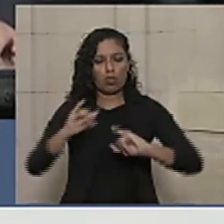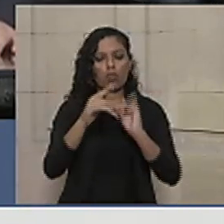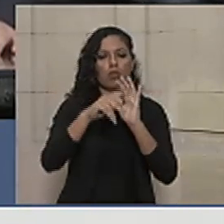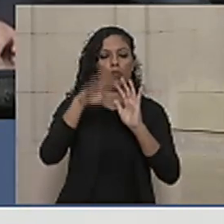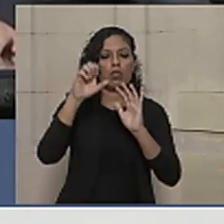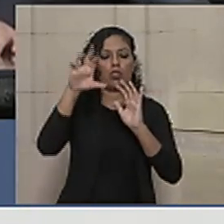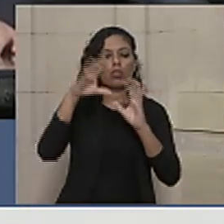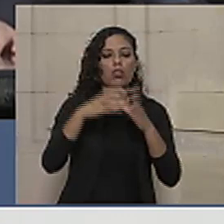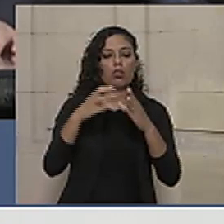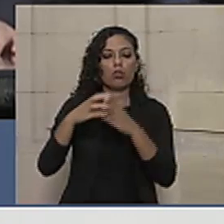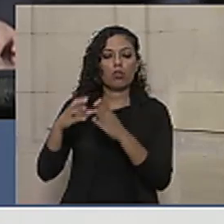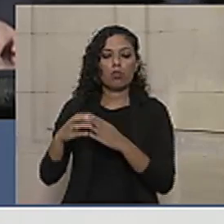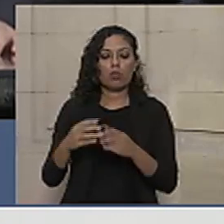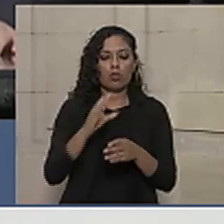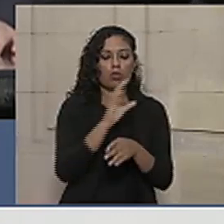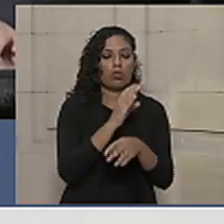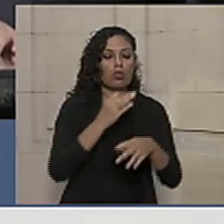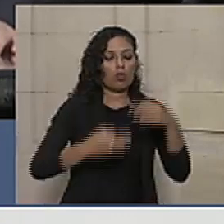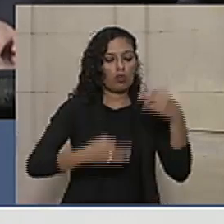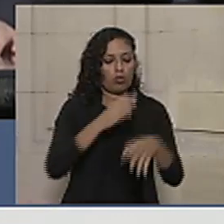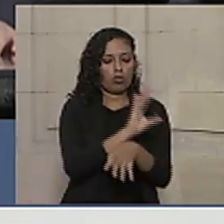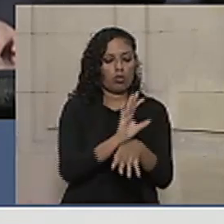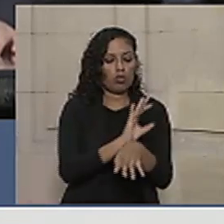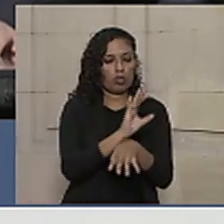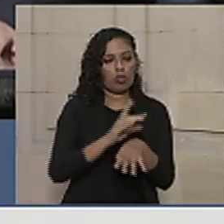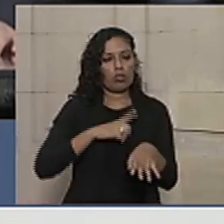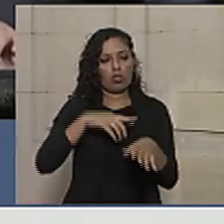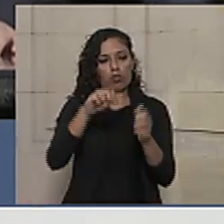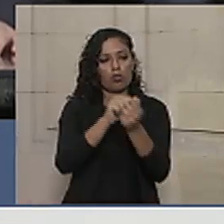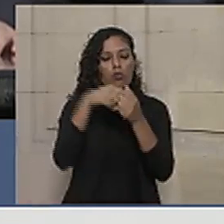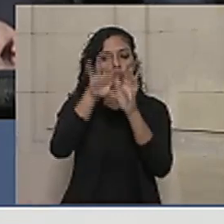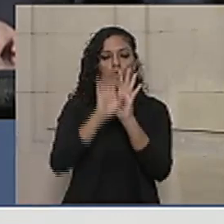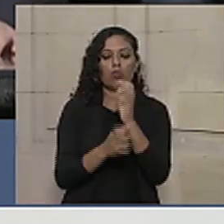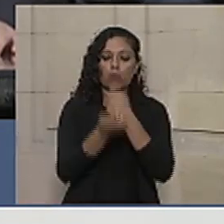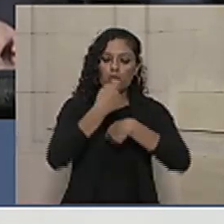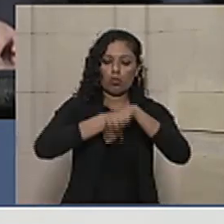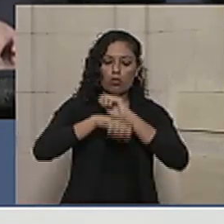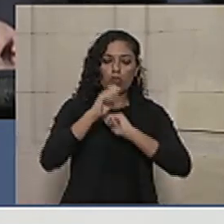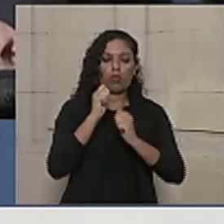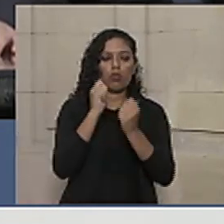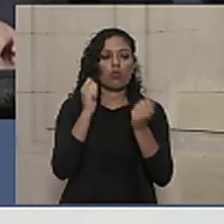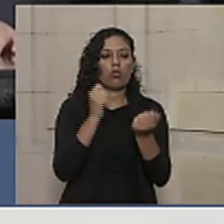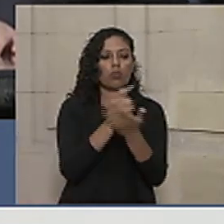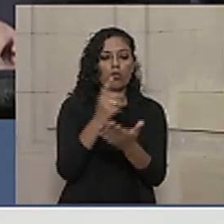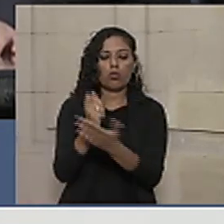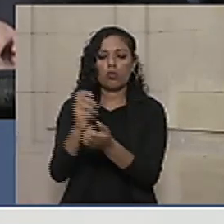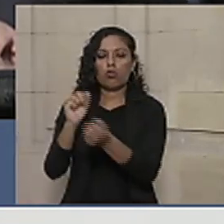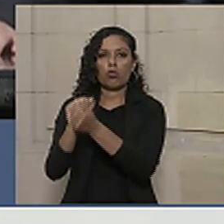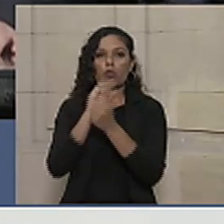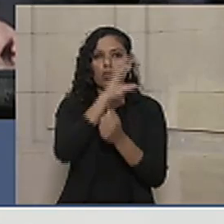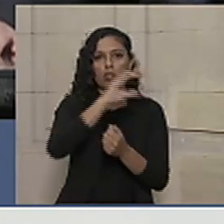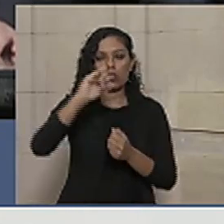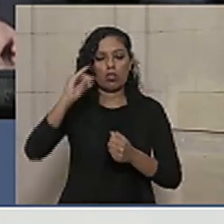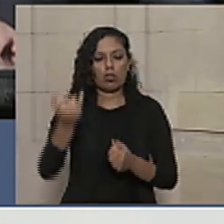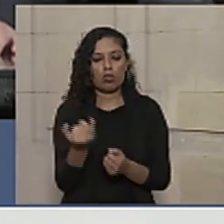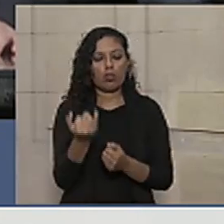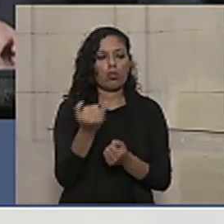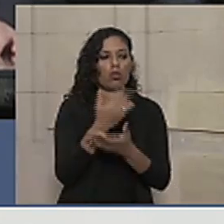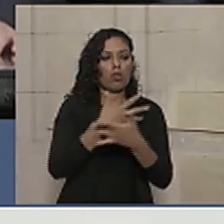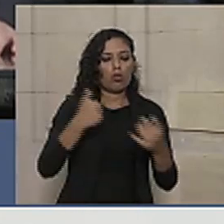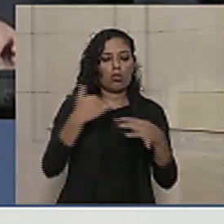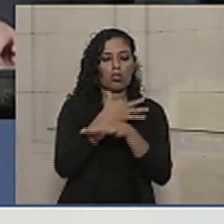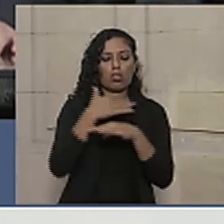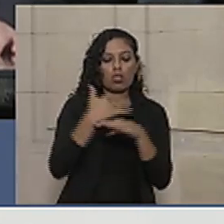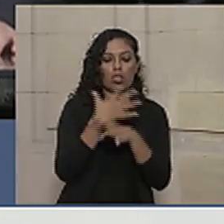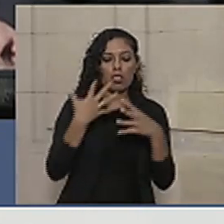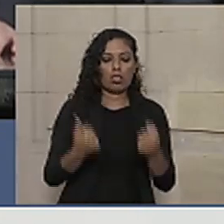Pareceres das comissões de Constituição e Justiça pela constitucionalidade com emenda. Economia e do Comércio favorável com a emenda da CCJ. De Assuntos Municipais e Desenvolvimento